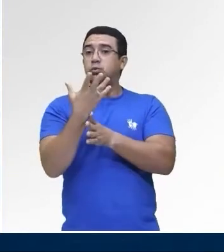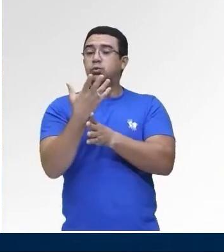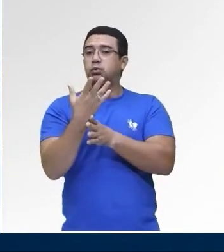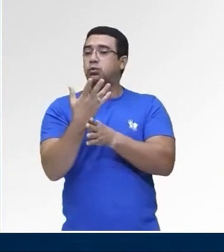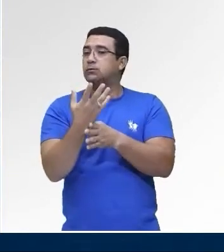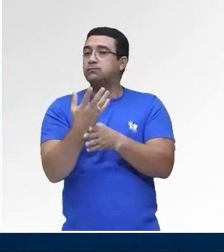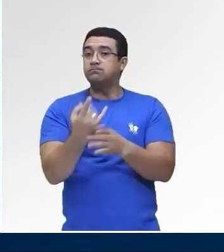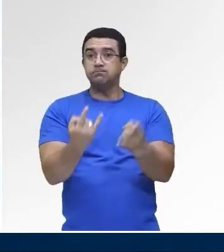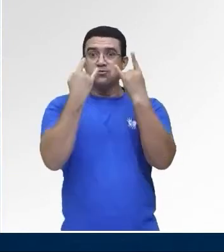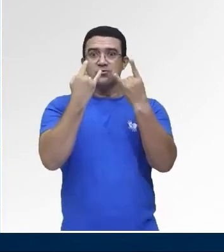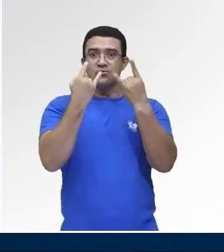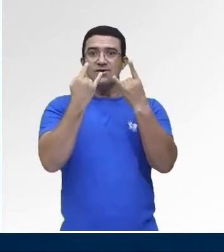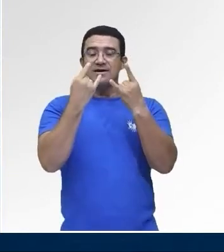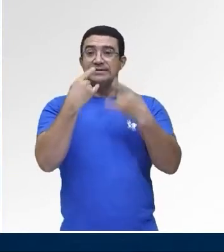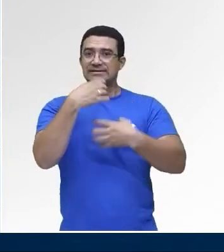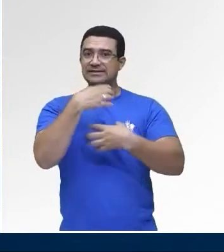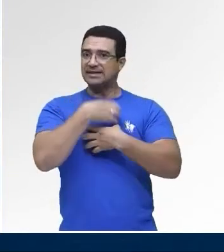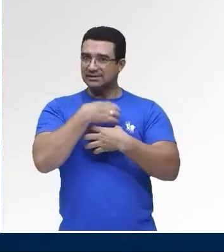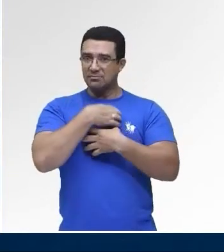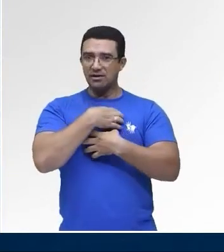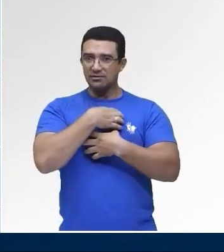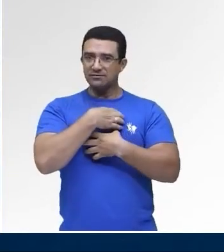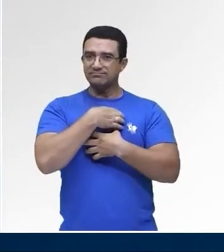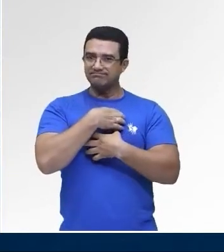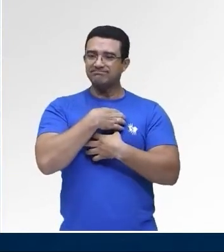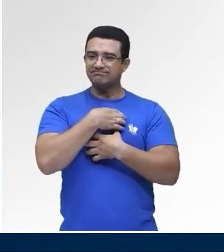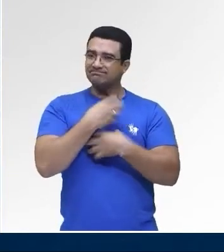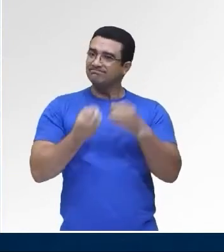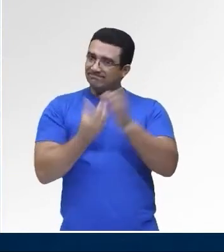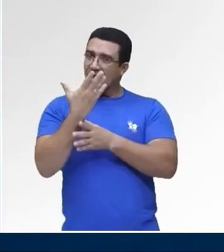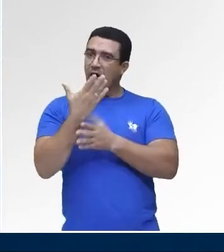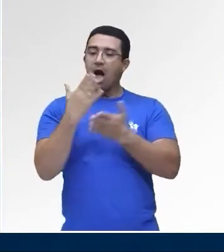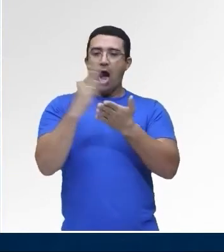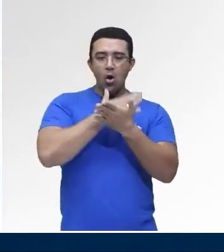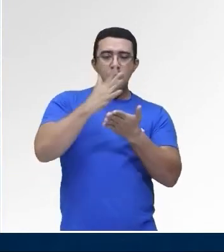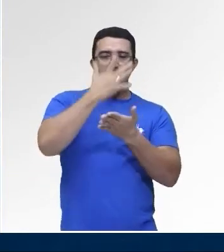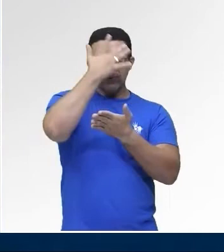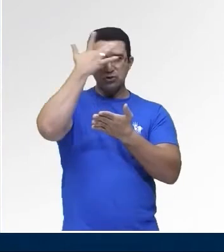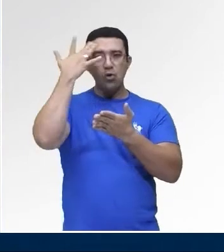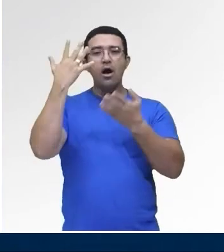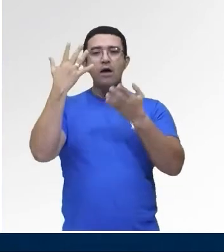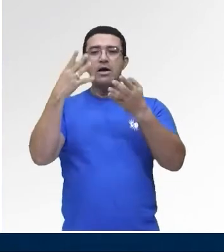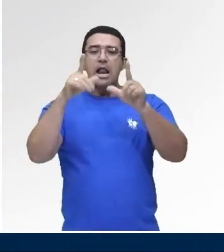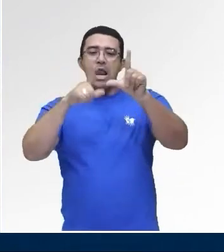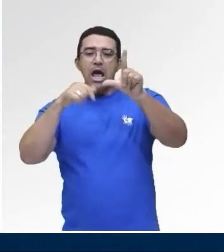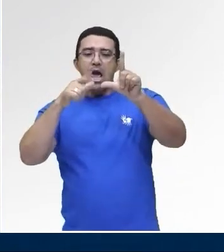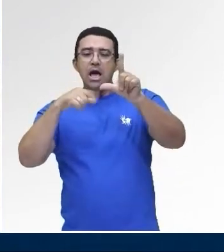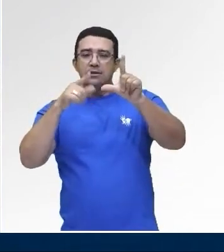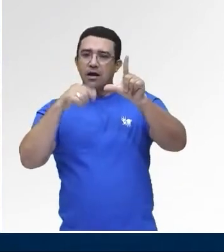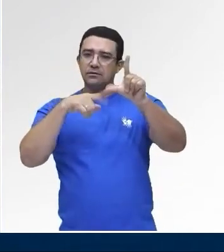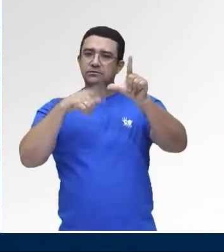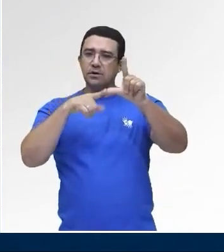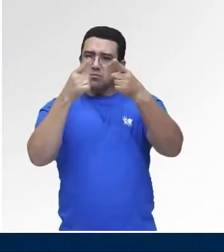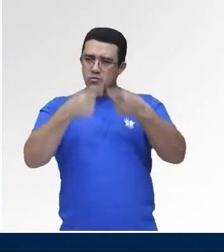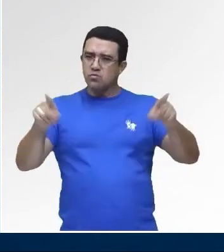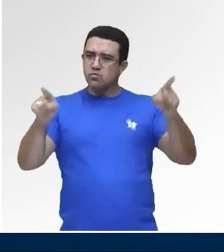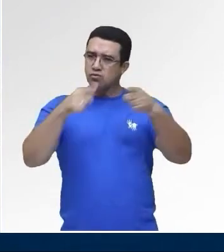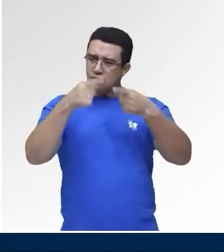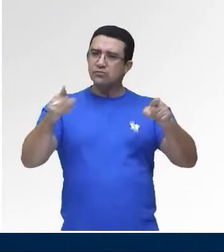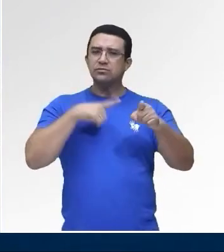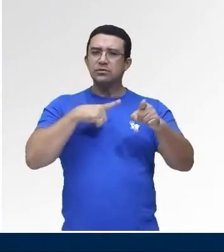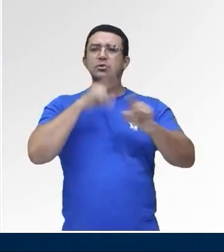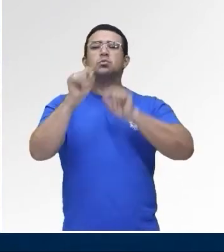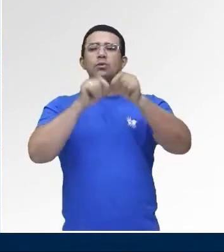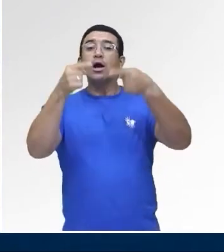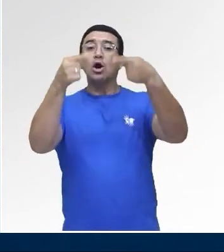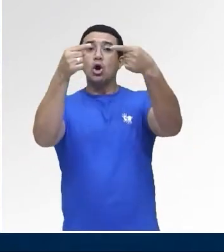muitas músicas elas vão ter rimas no final de cada linha da música, né?